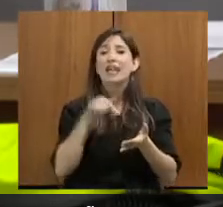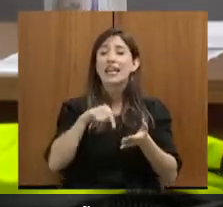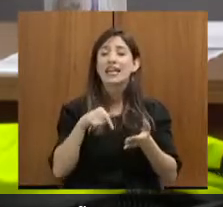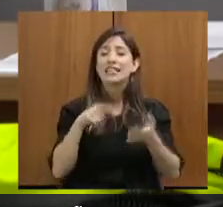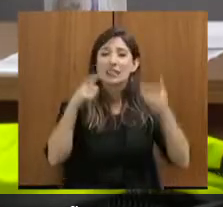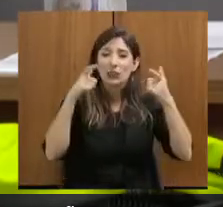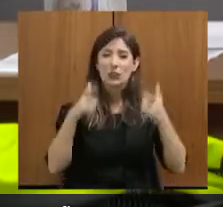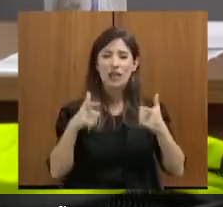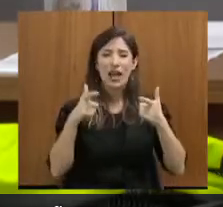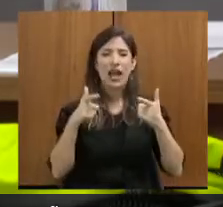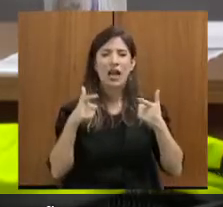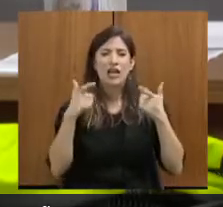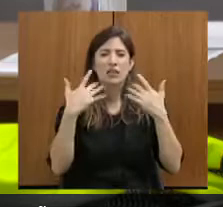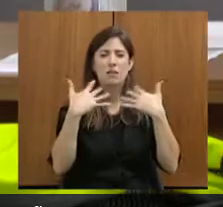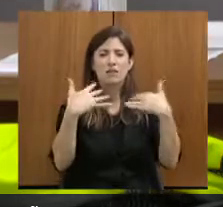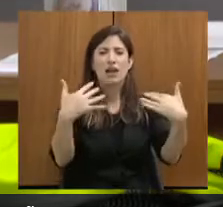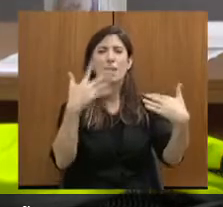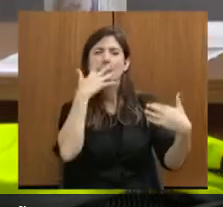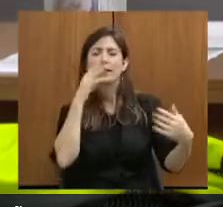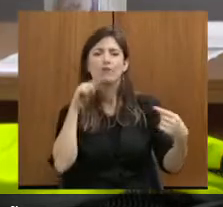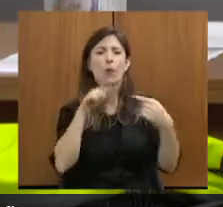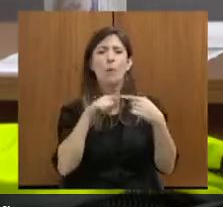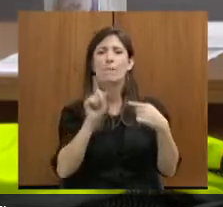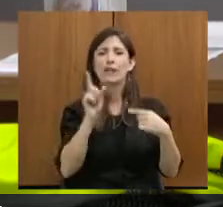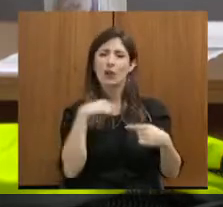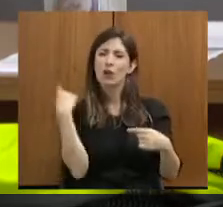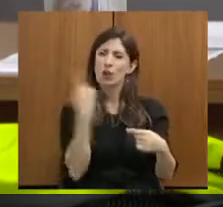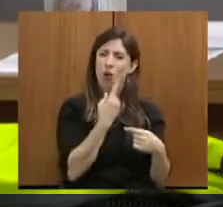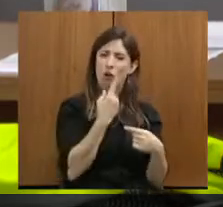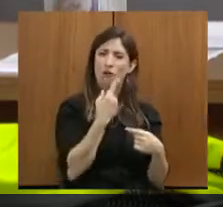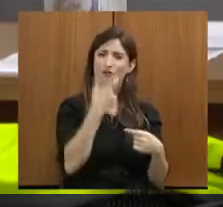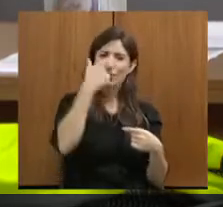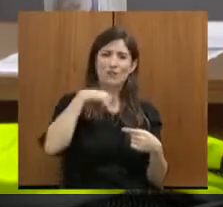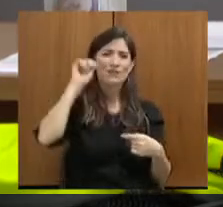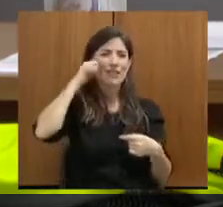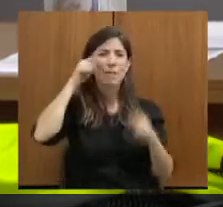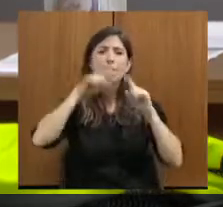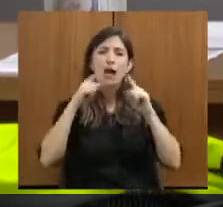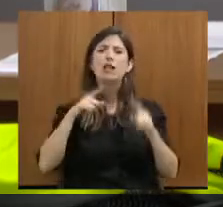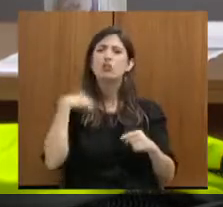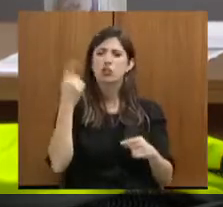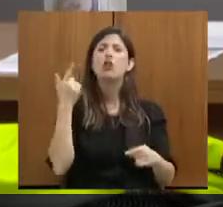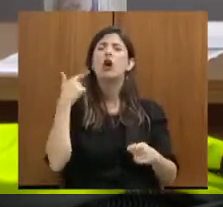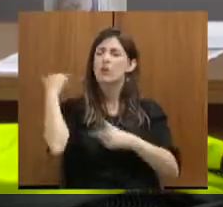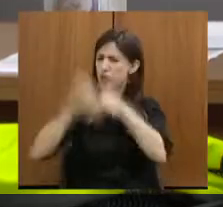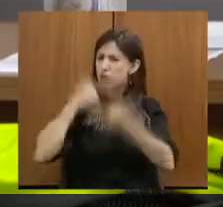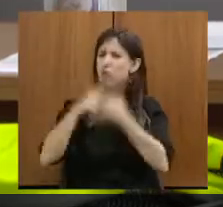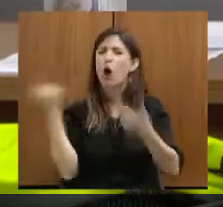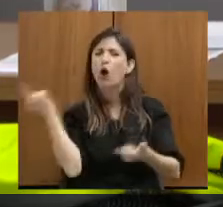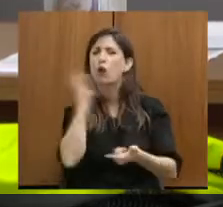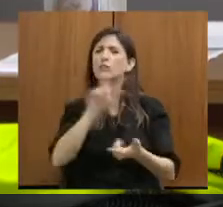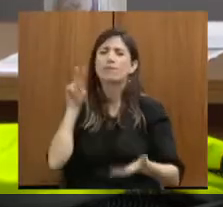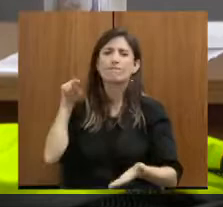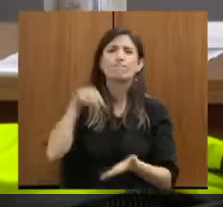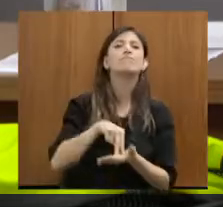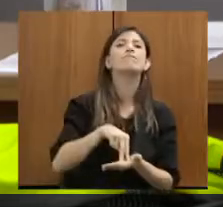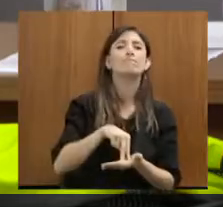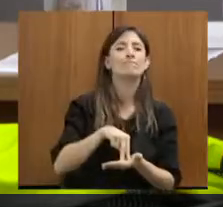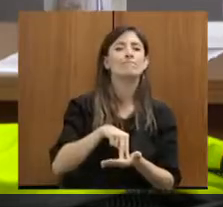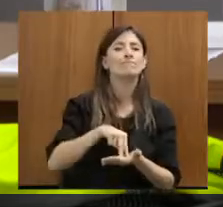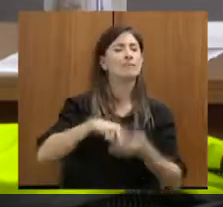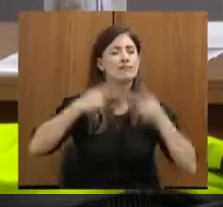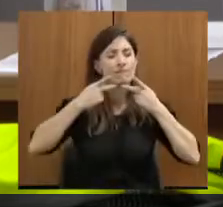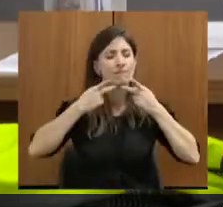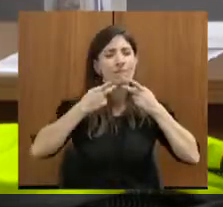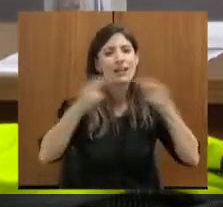foram feitos para nos ter é mas a gente chegou aqui e no momento de fala que é o mais importante né